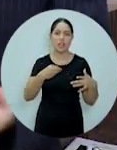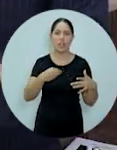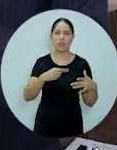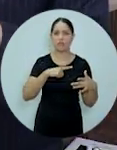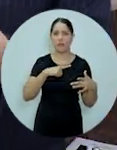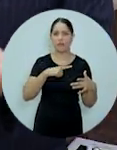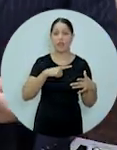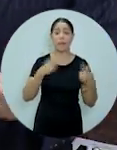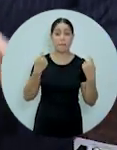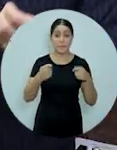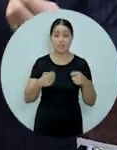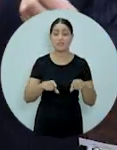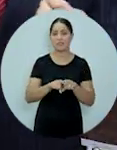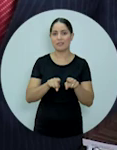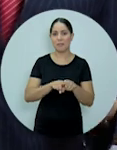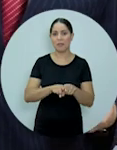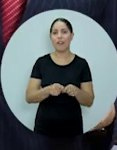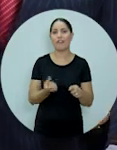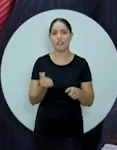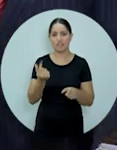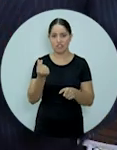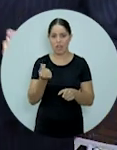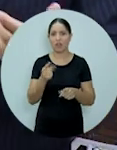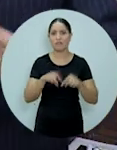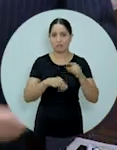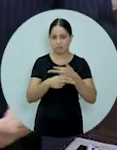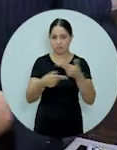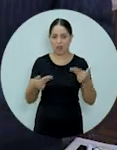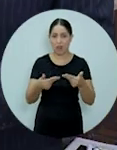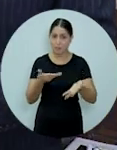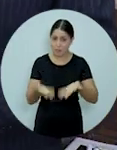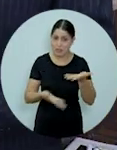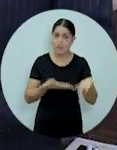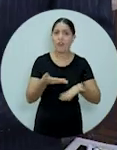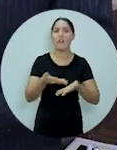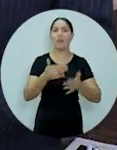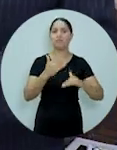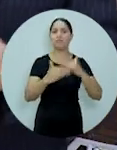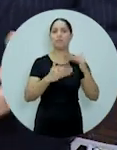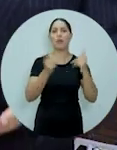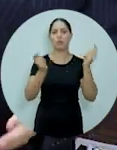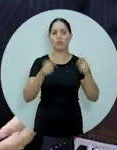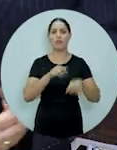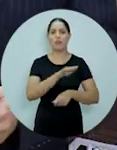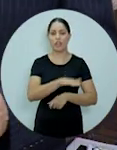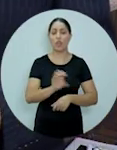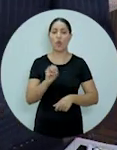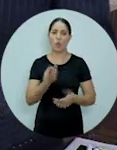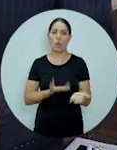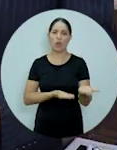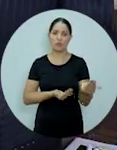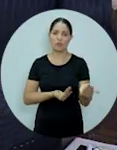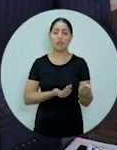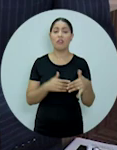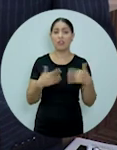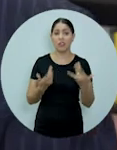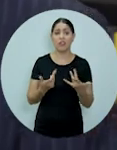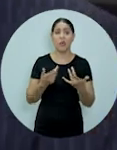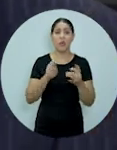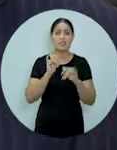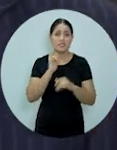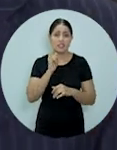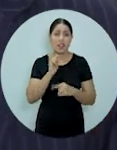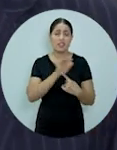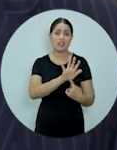sonho, precisa dessas condições materiais para viabilizar o desenvolvimento dessa criança ou do adolescente. Nesses números